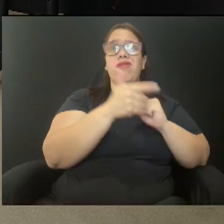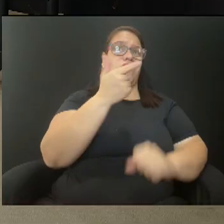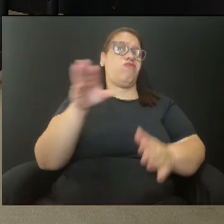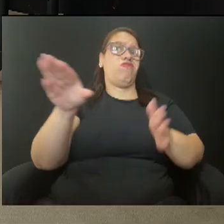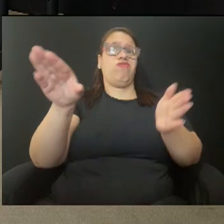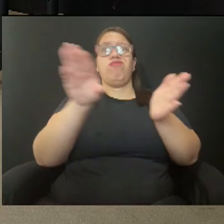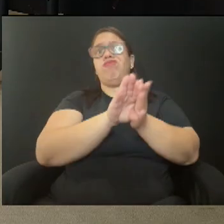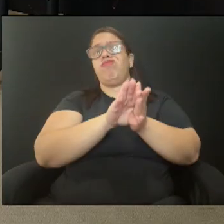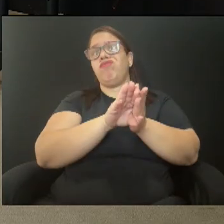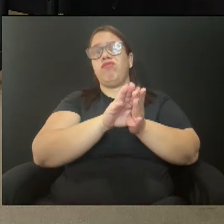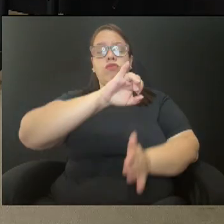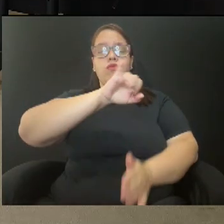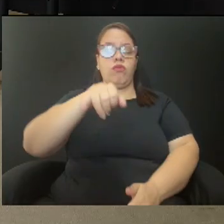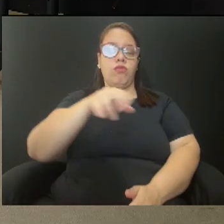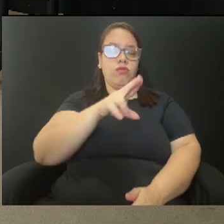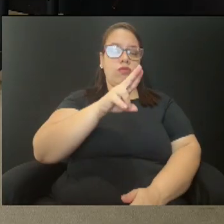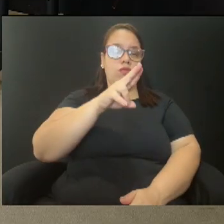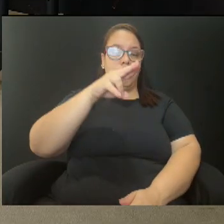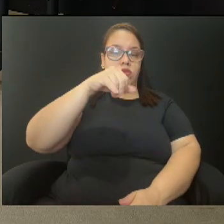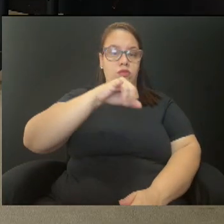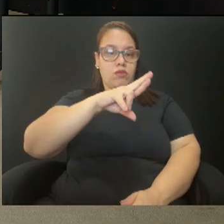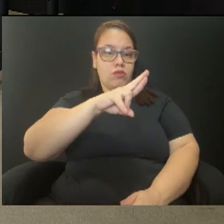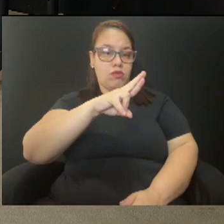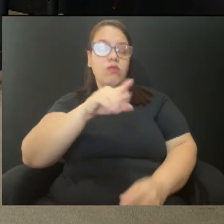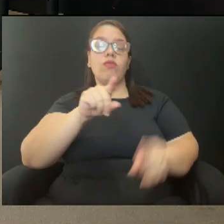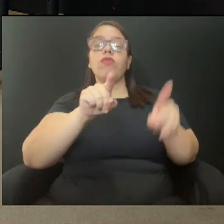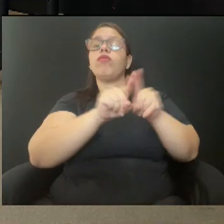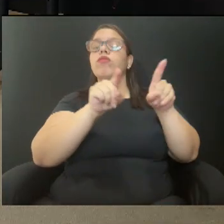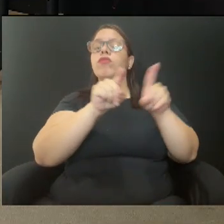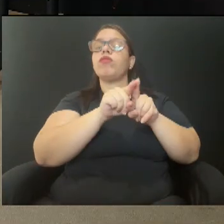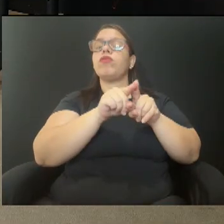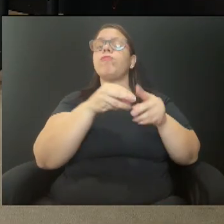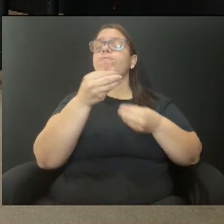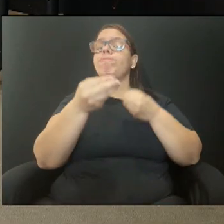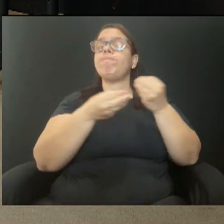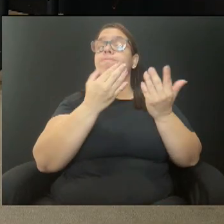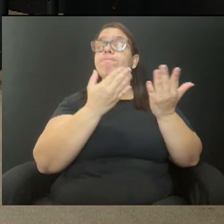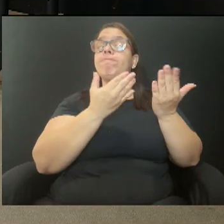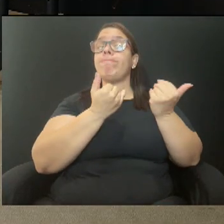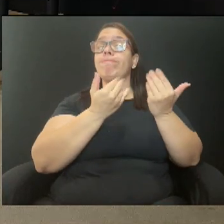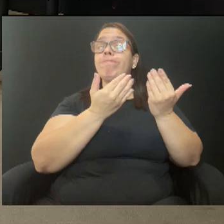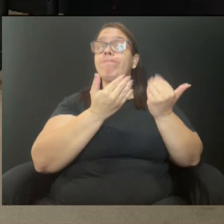júnior. Como que é isso também quando você lida com esse jovem que está em